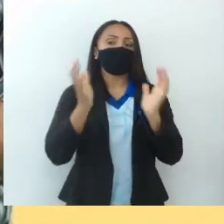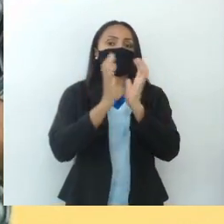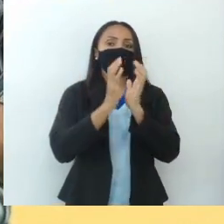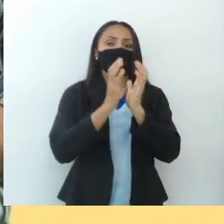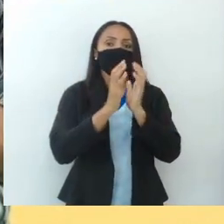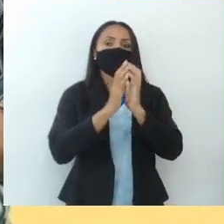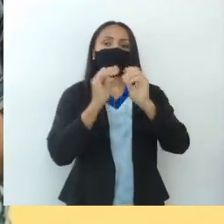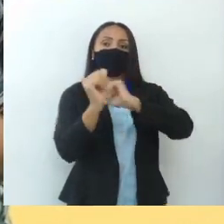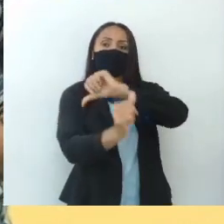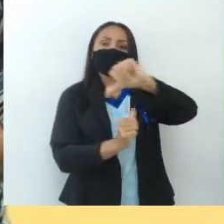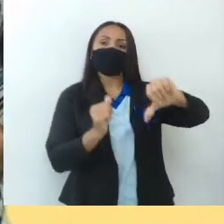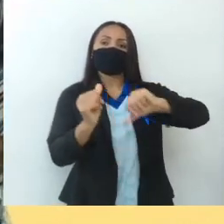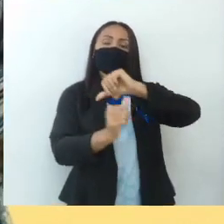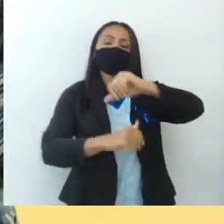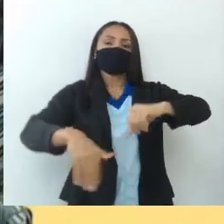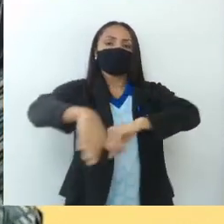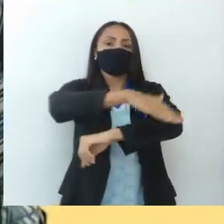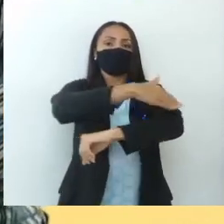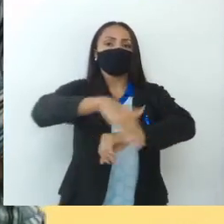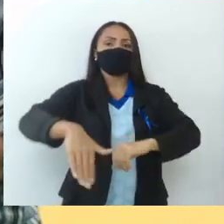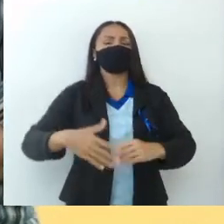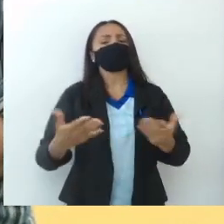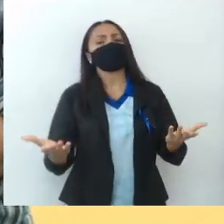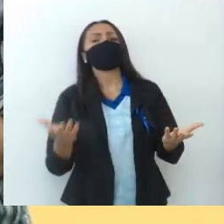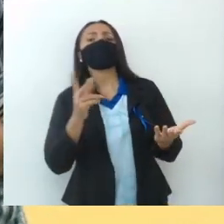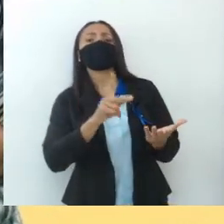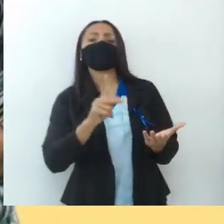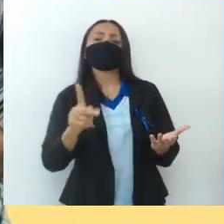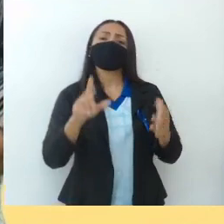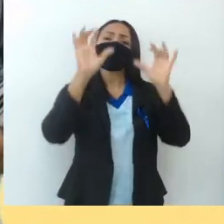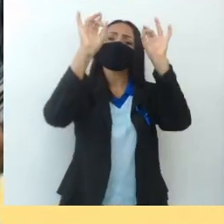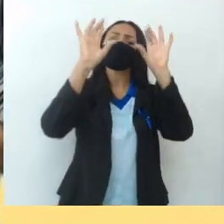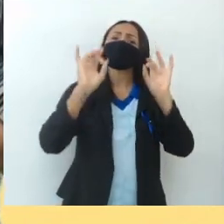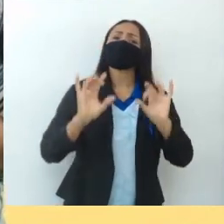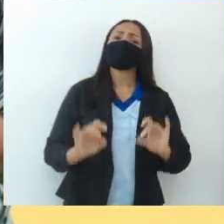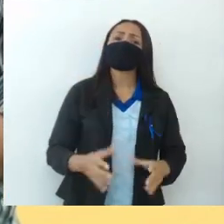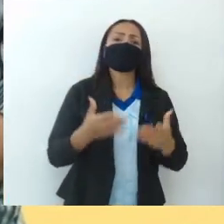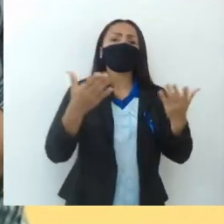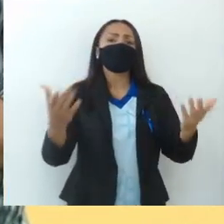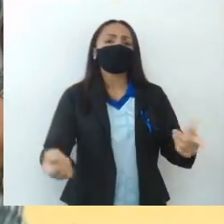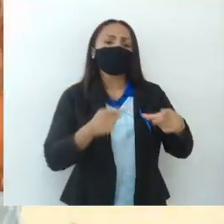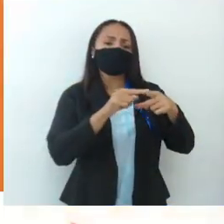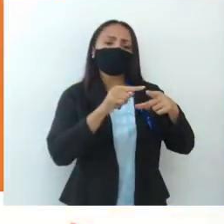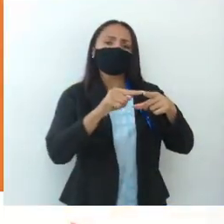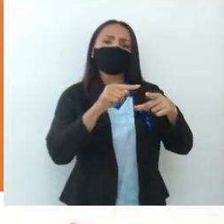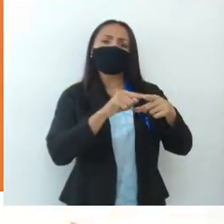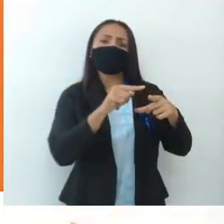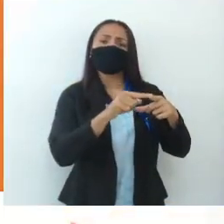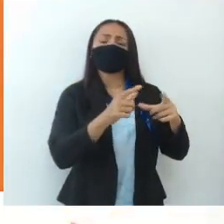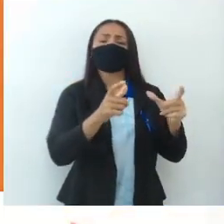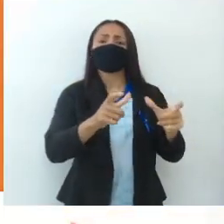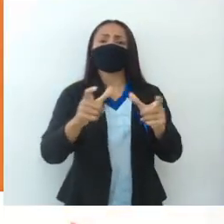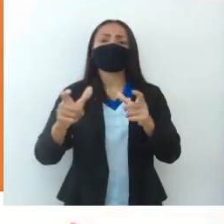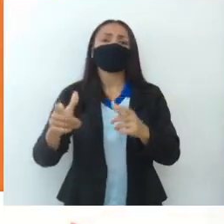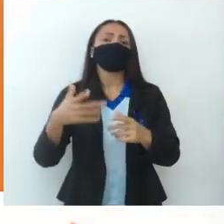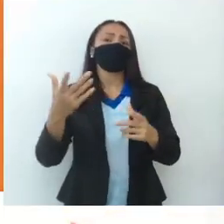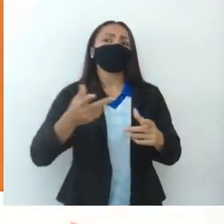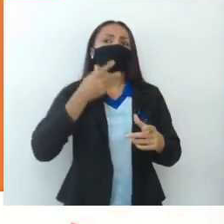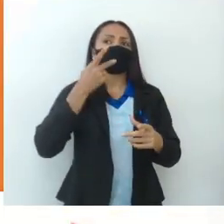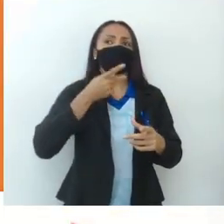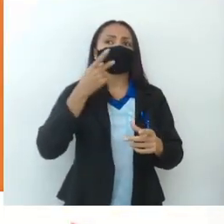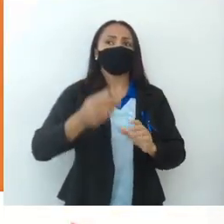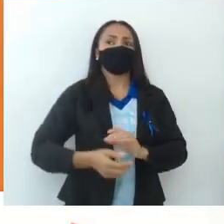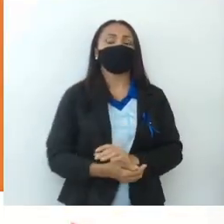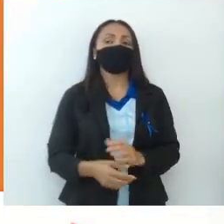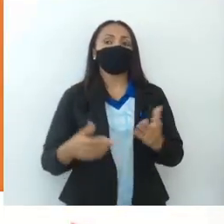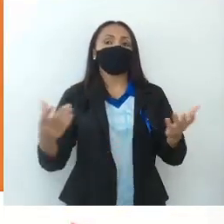mudanças das ruas. Mas, professor, em especial, quais são os bairros que vamos falar? Na tela? Hoje vamos falar da Boa